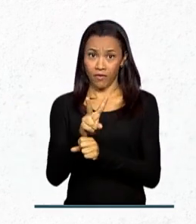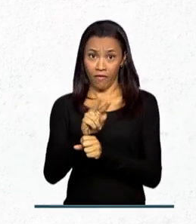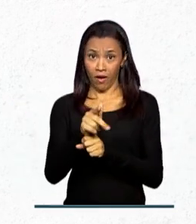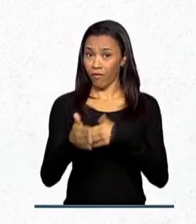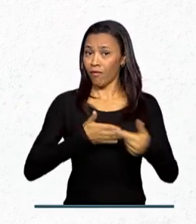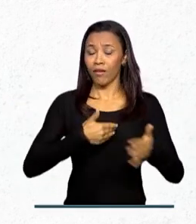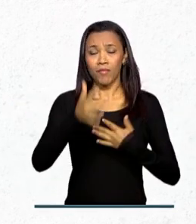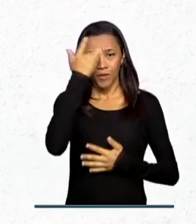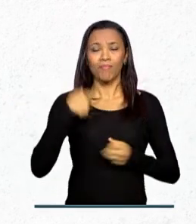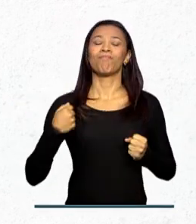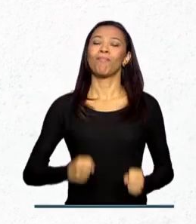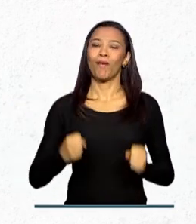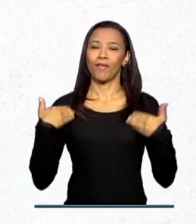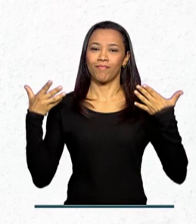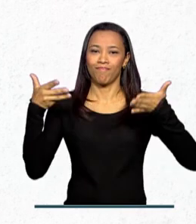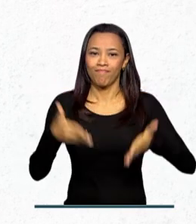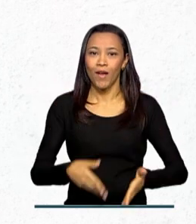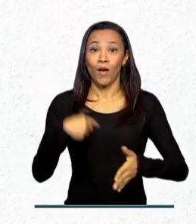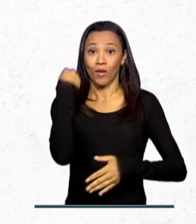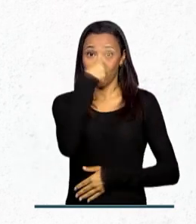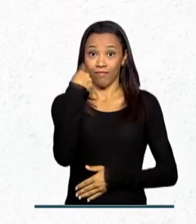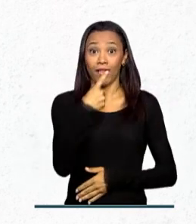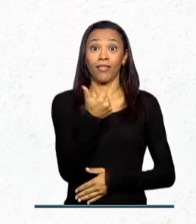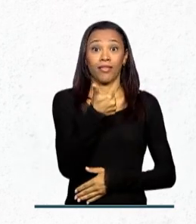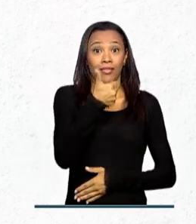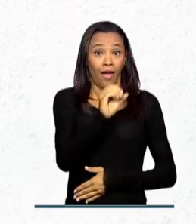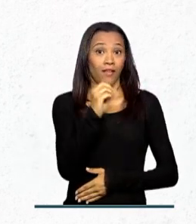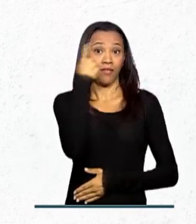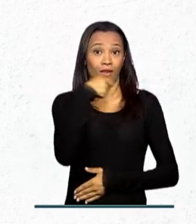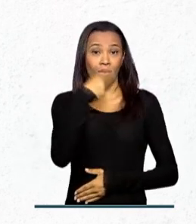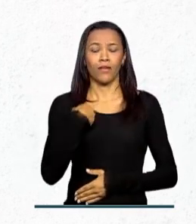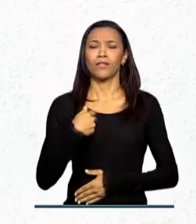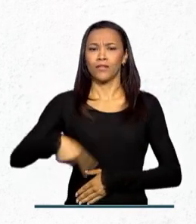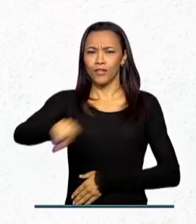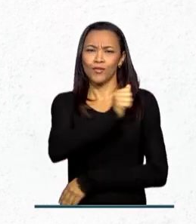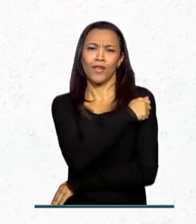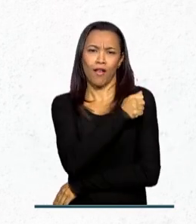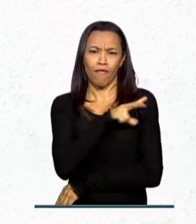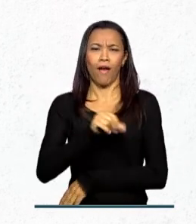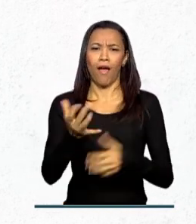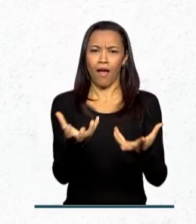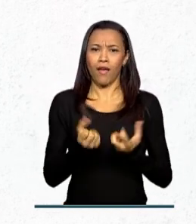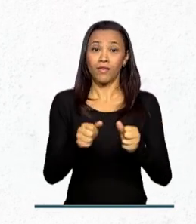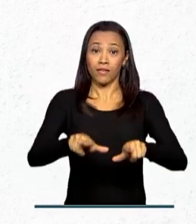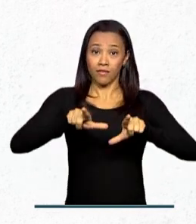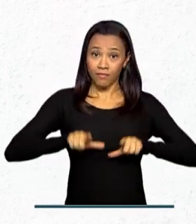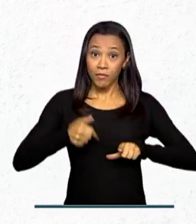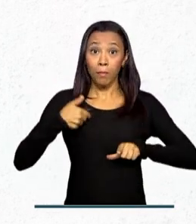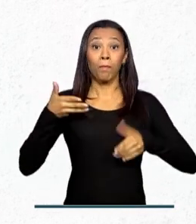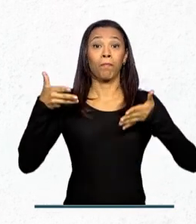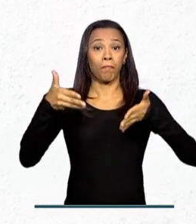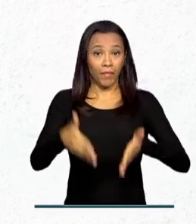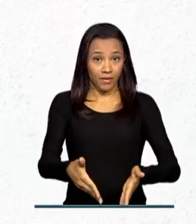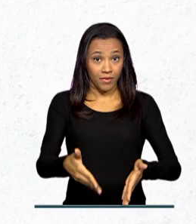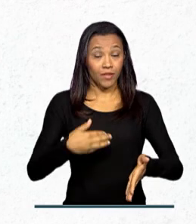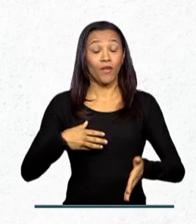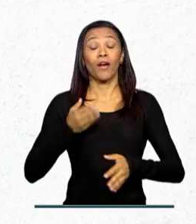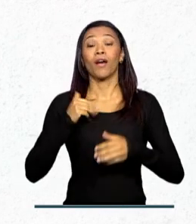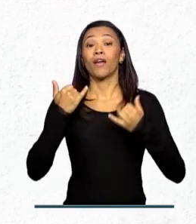pessoa pode participar. A duração é de 10 horas e os alunos receberão um certificado de participação.